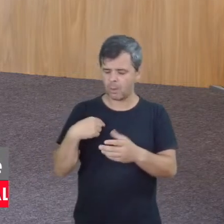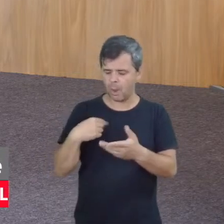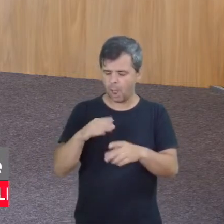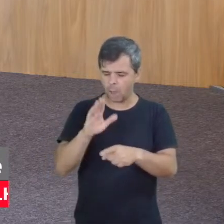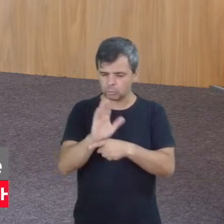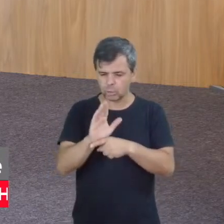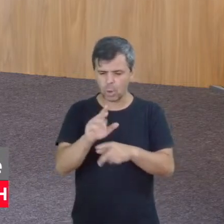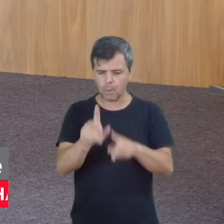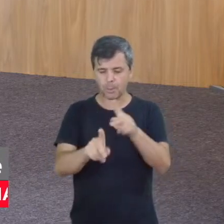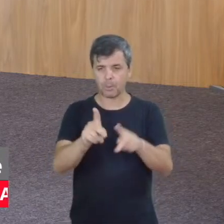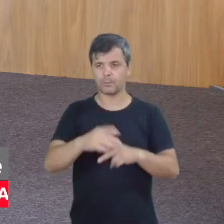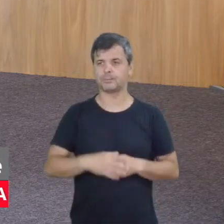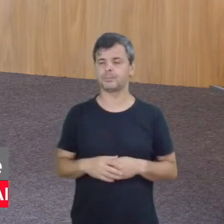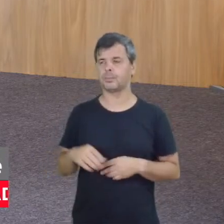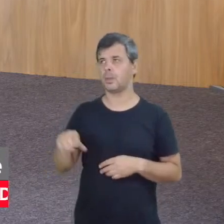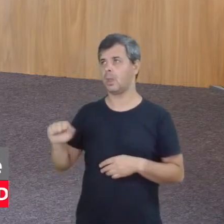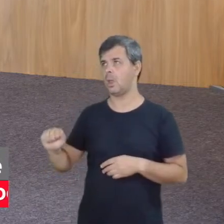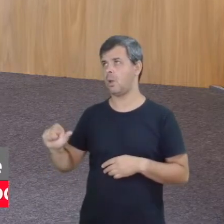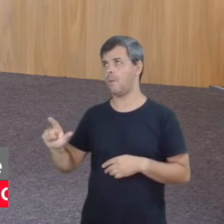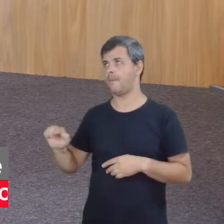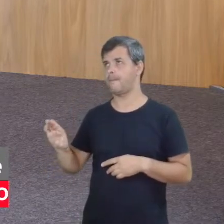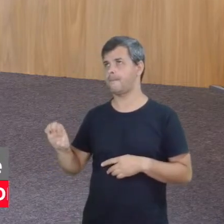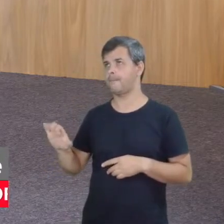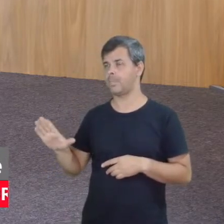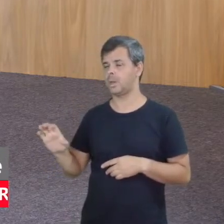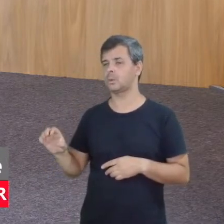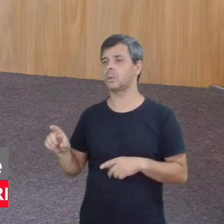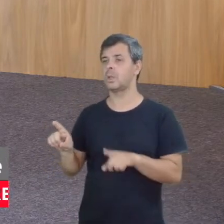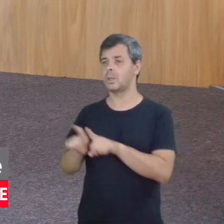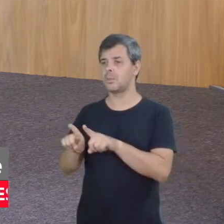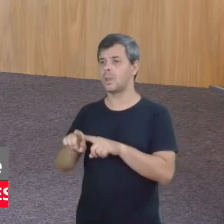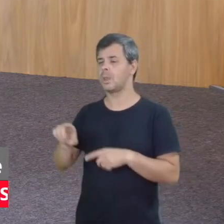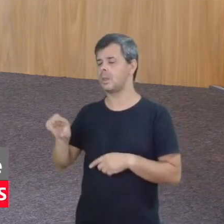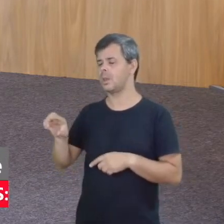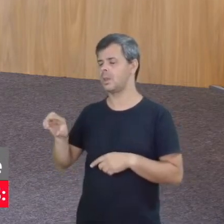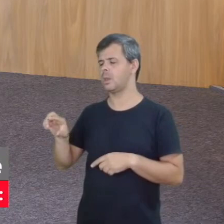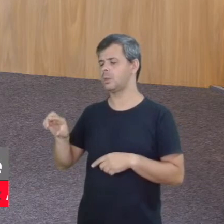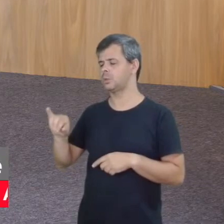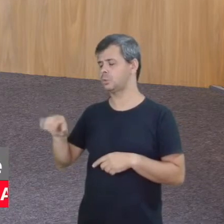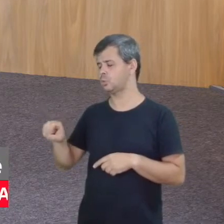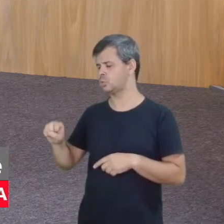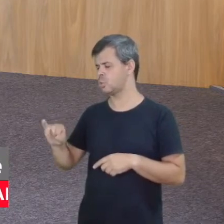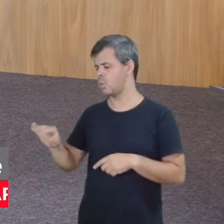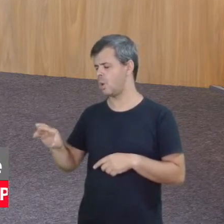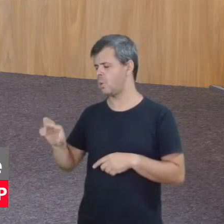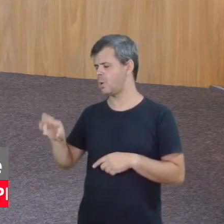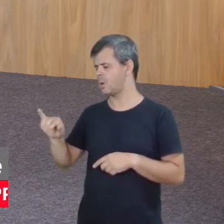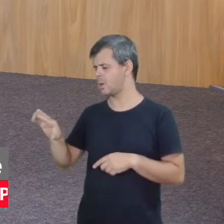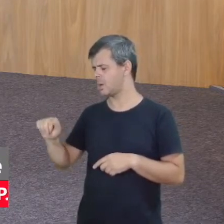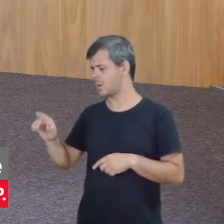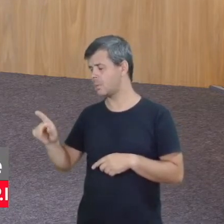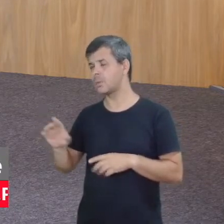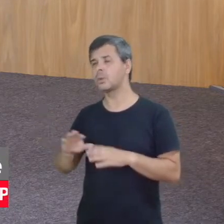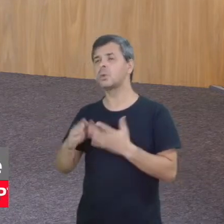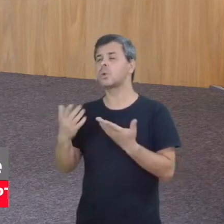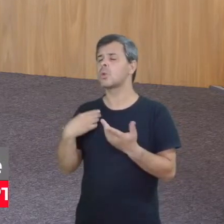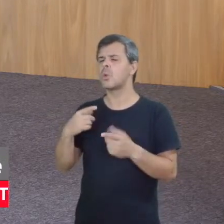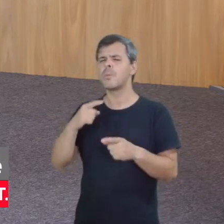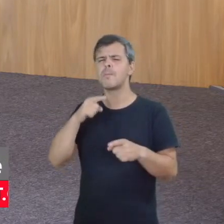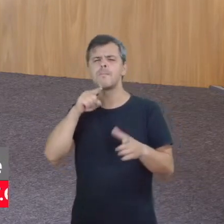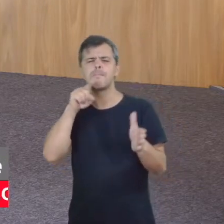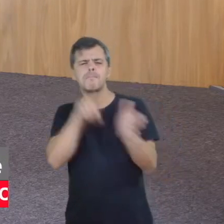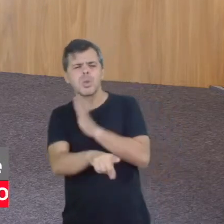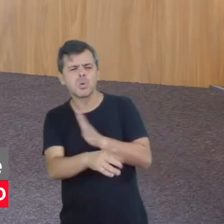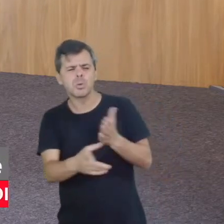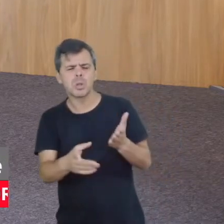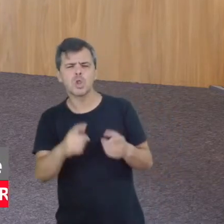Quirone e também o João Ricardo Roque perguntam aqui, eles têm dúvida sobre essa